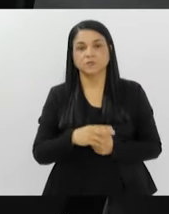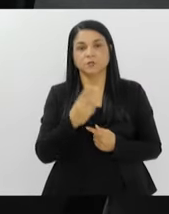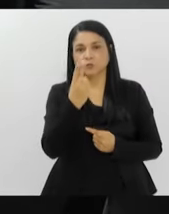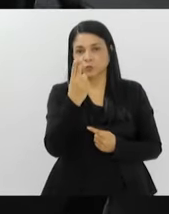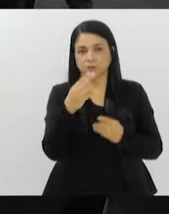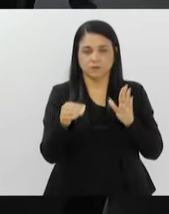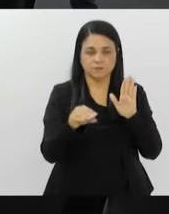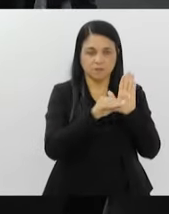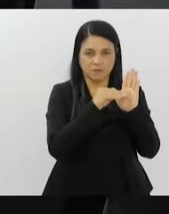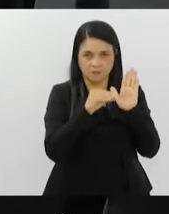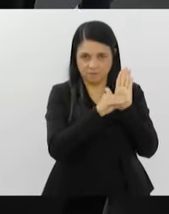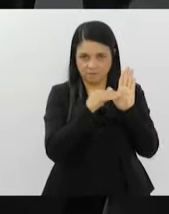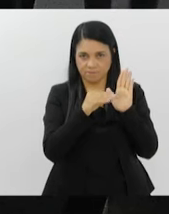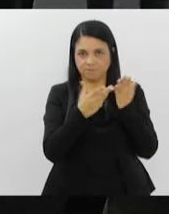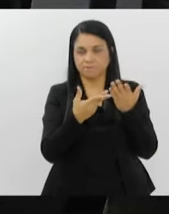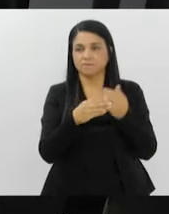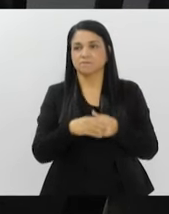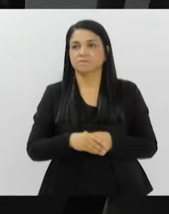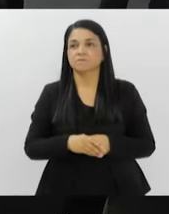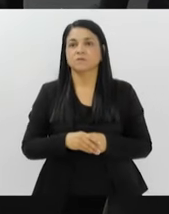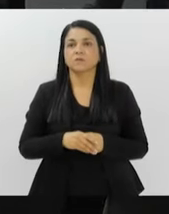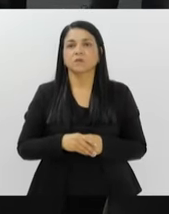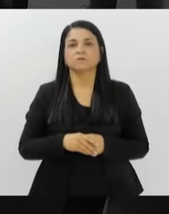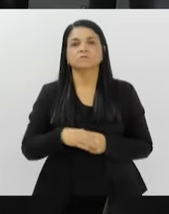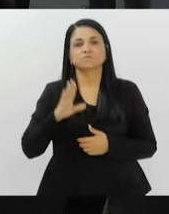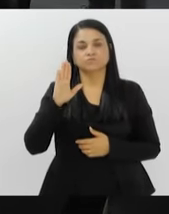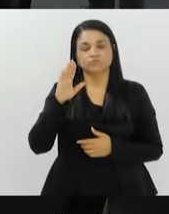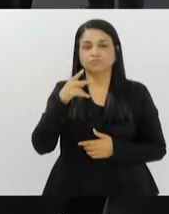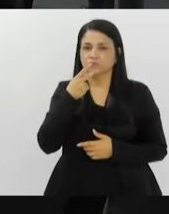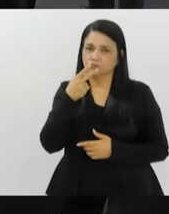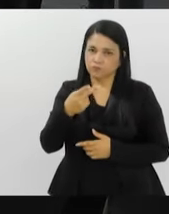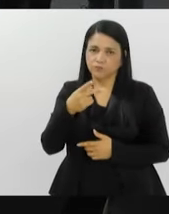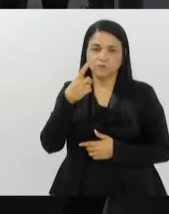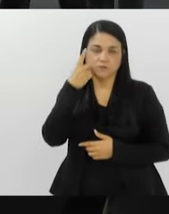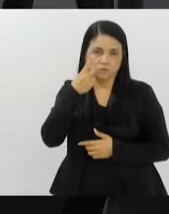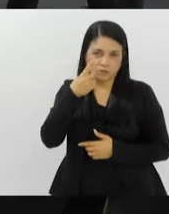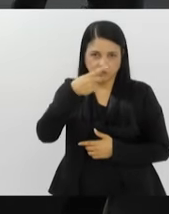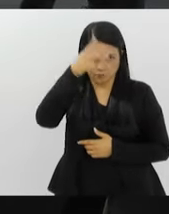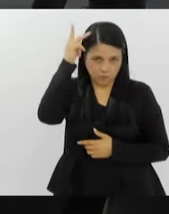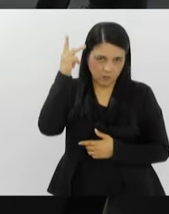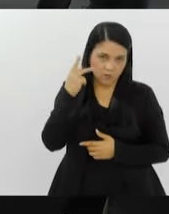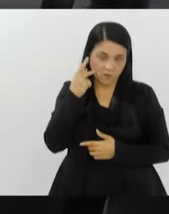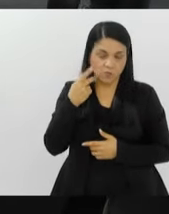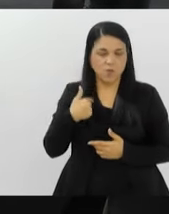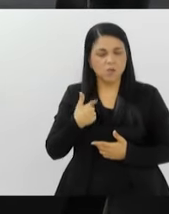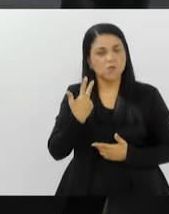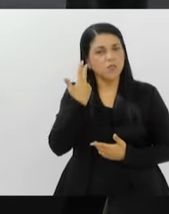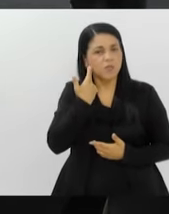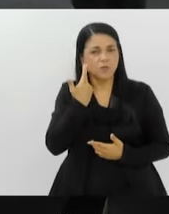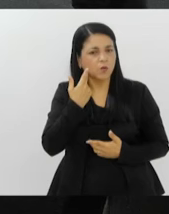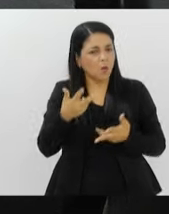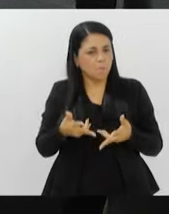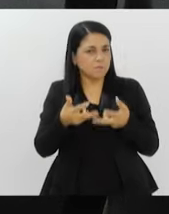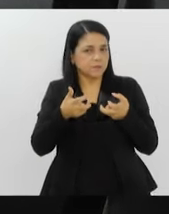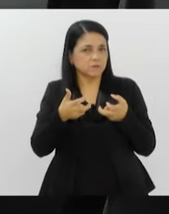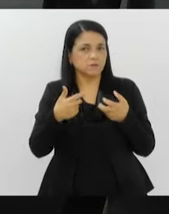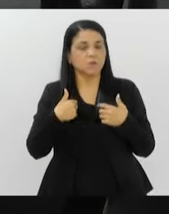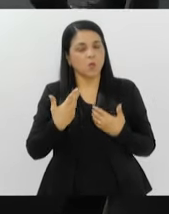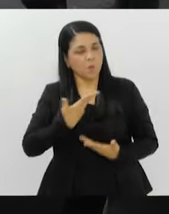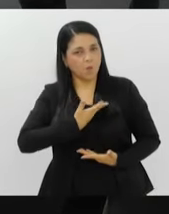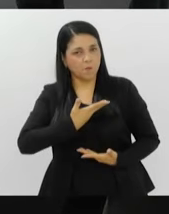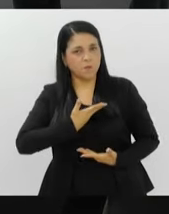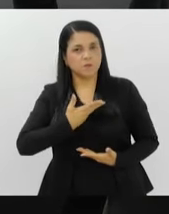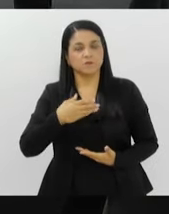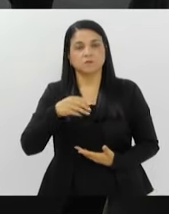em não só aqui para comentar Deputado Luiz Paulo eu eu vejo com naturalidade Eu sou amigo companheiro do